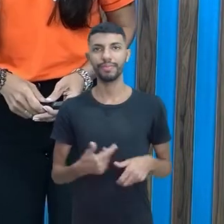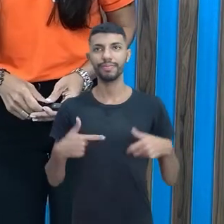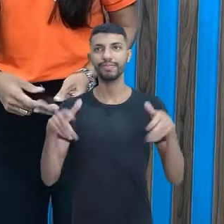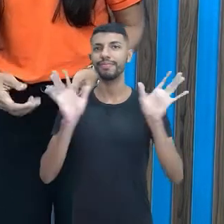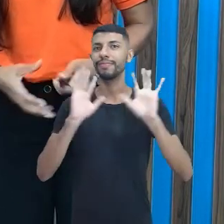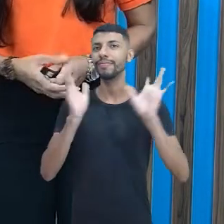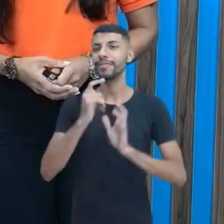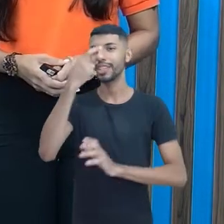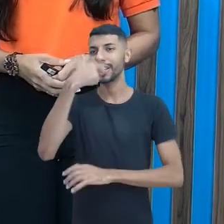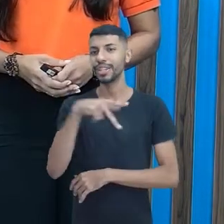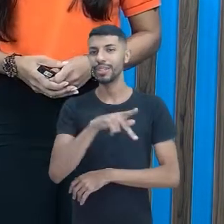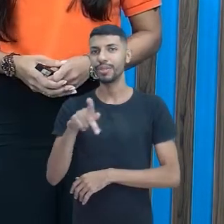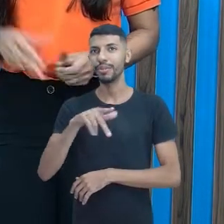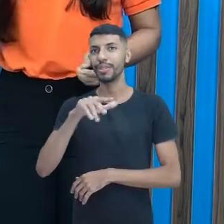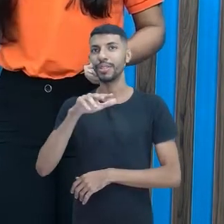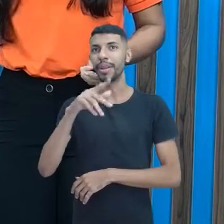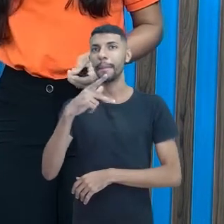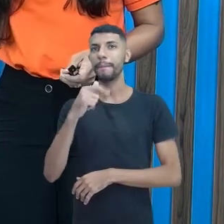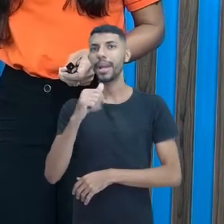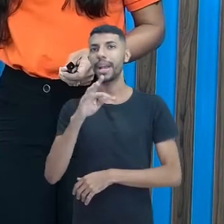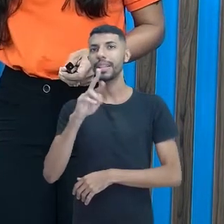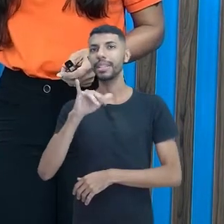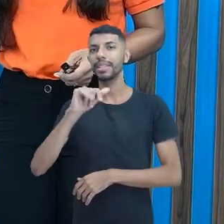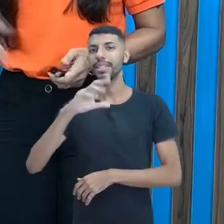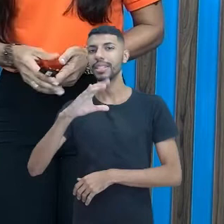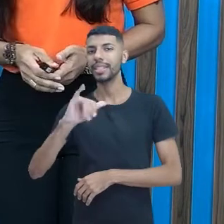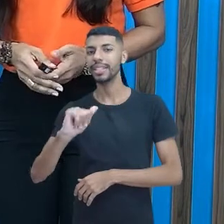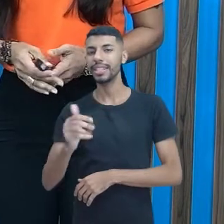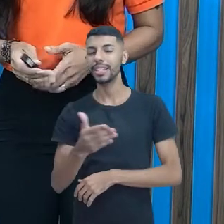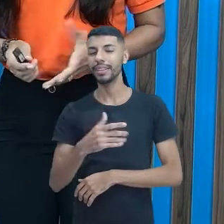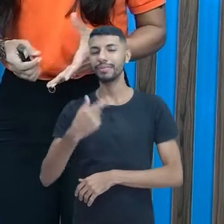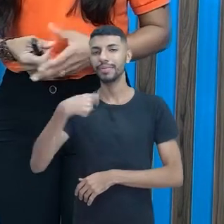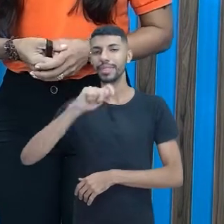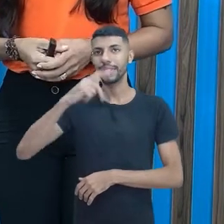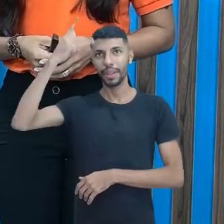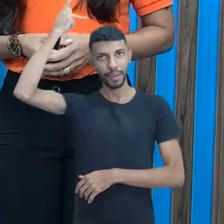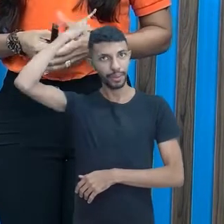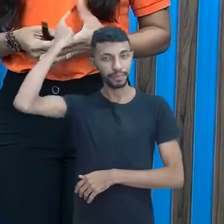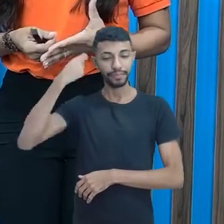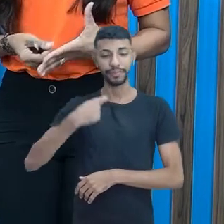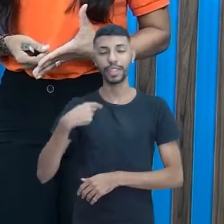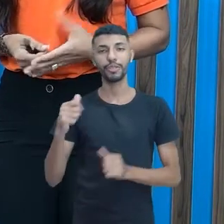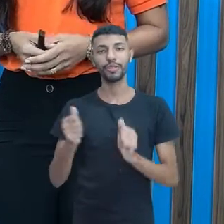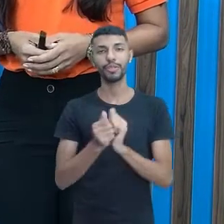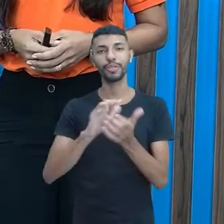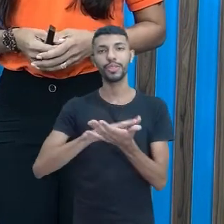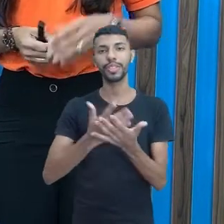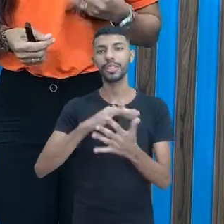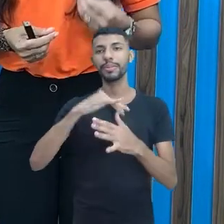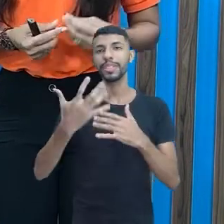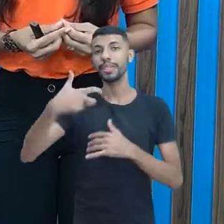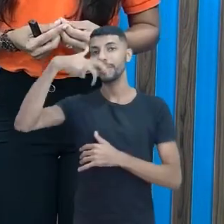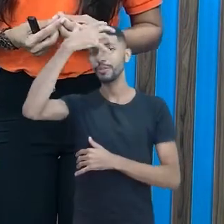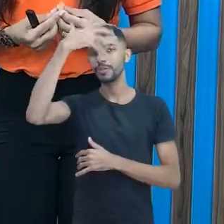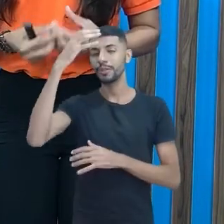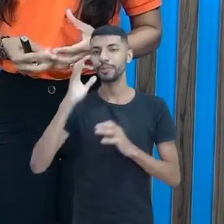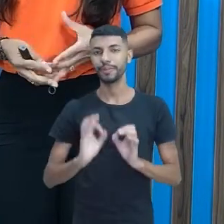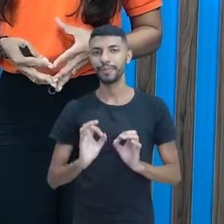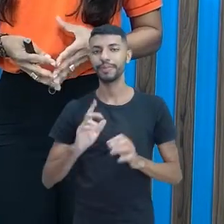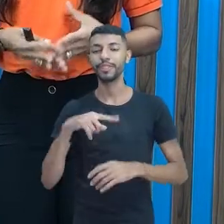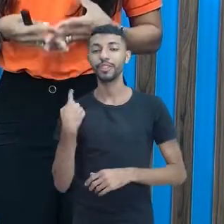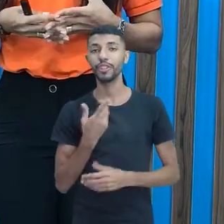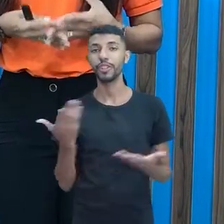Olá, sou a professora Patrícia Fontes, esse é o meu sinal. Eu estou com o intérprete de Libras, Bruno. Nós hoje vamos